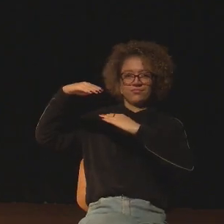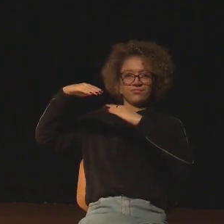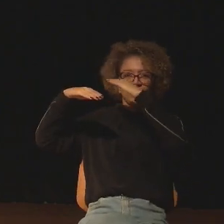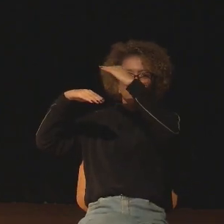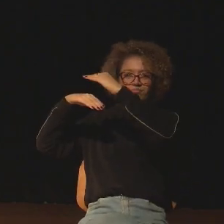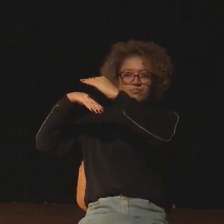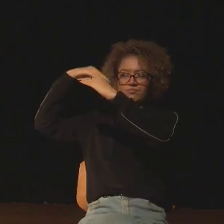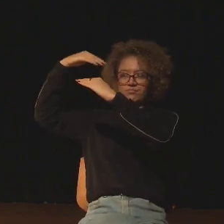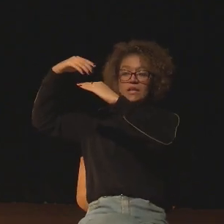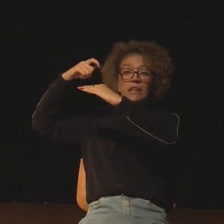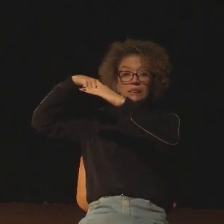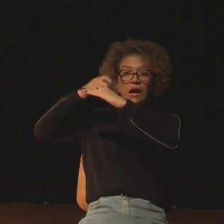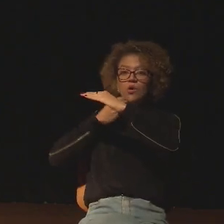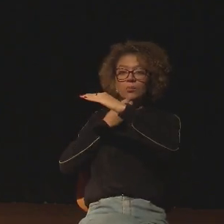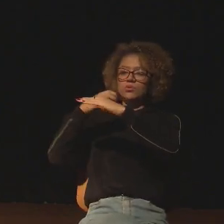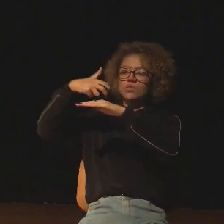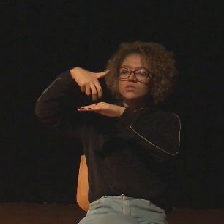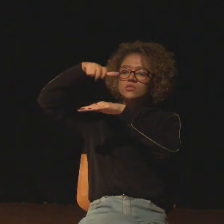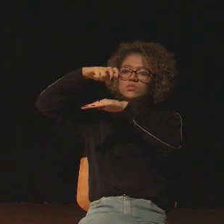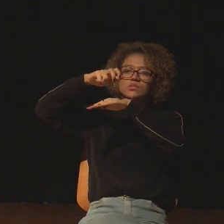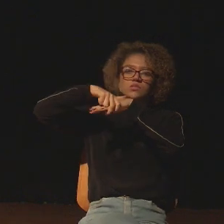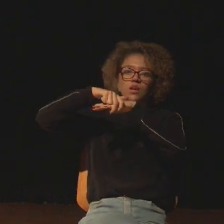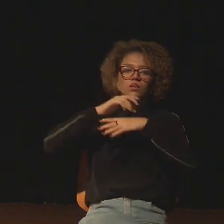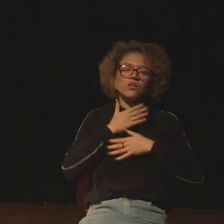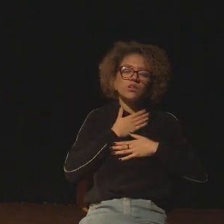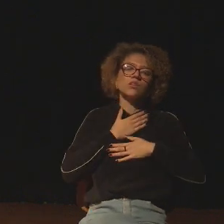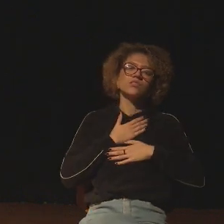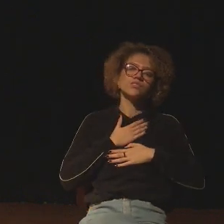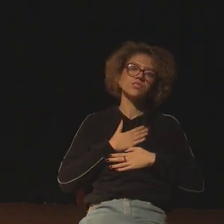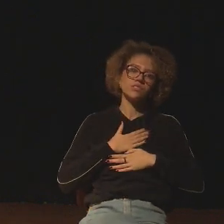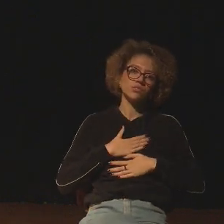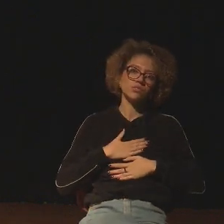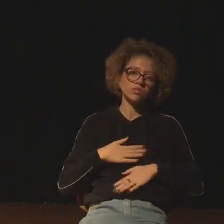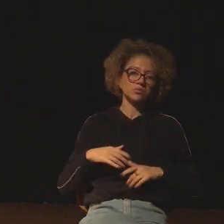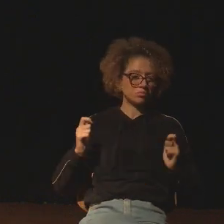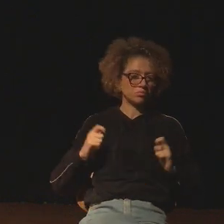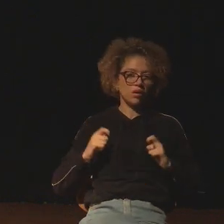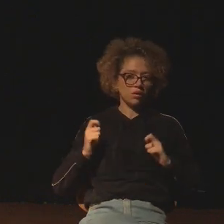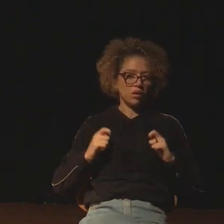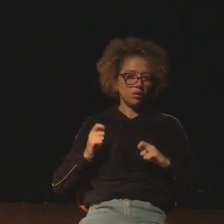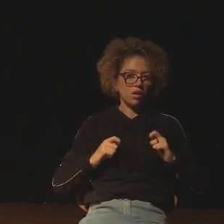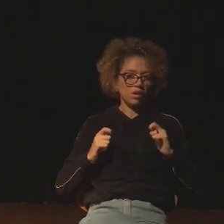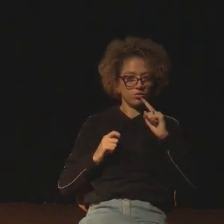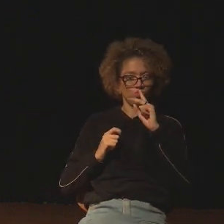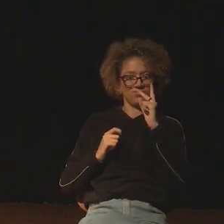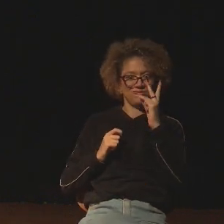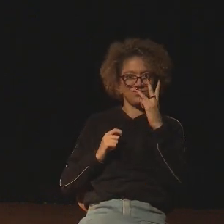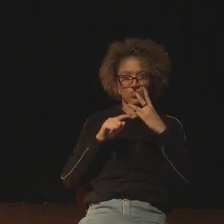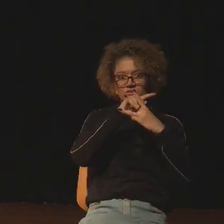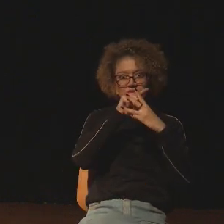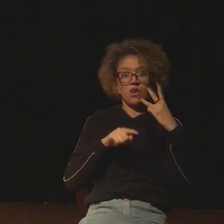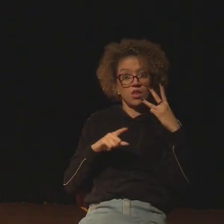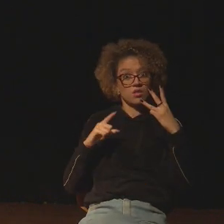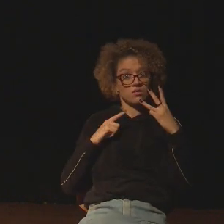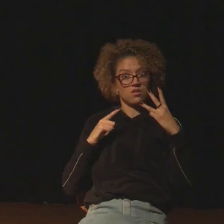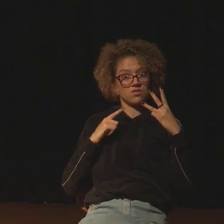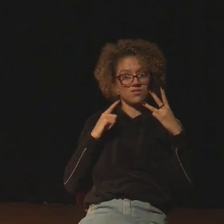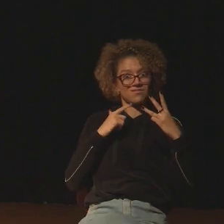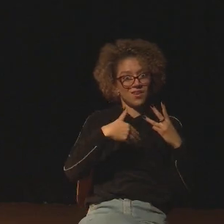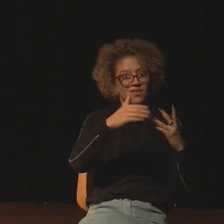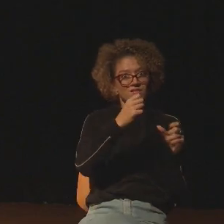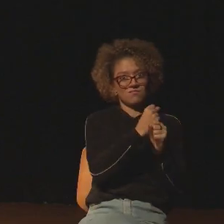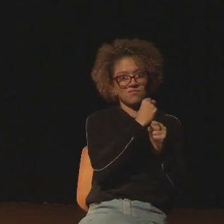sentar, acessando aqui, através dessas escadas laterais, acessar esse campo aqui. E isso é complementado por essas áreas verdes,